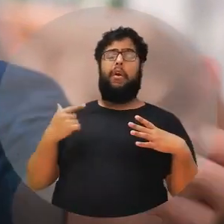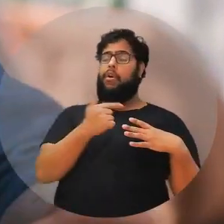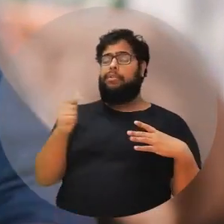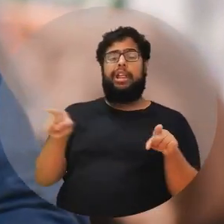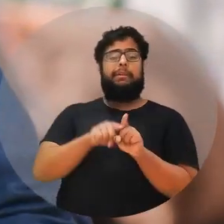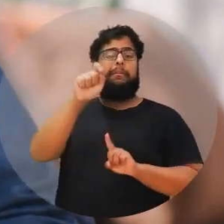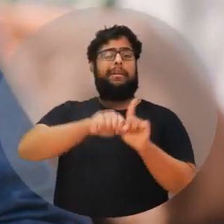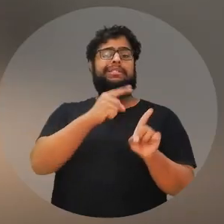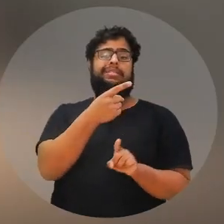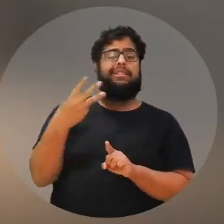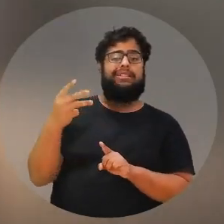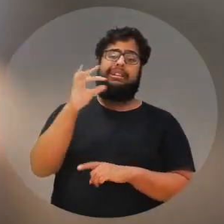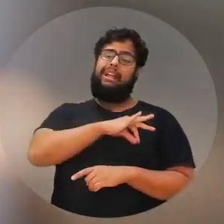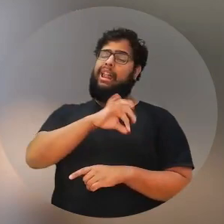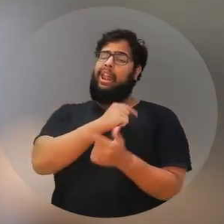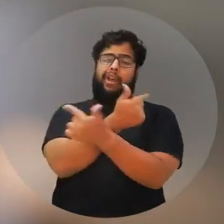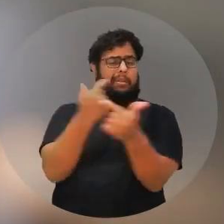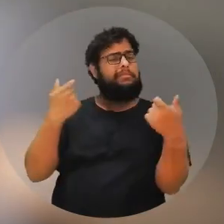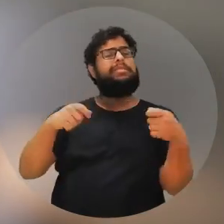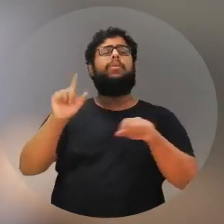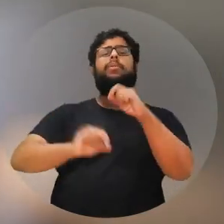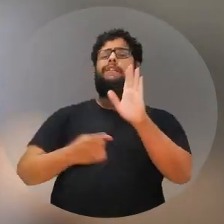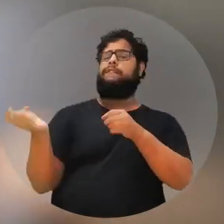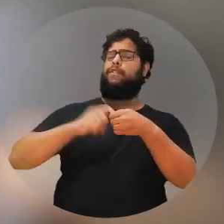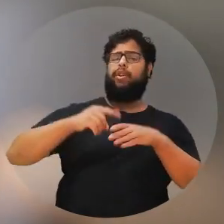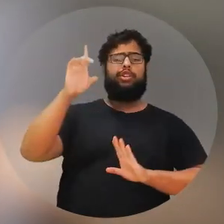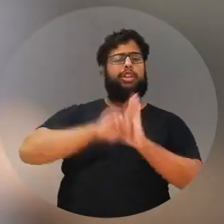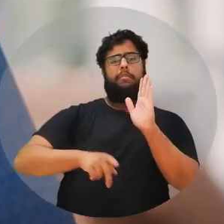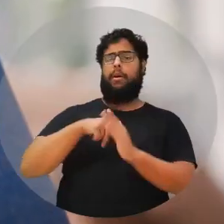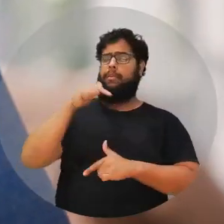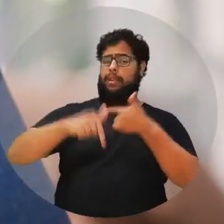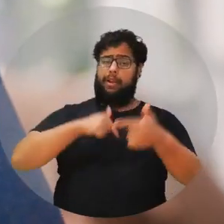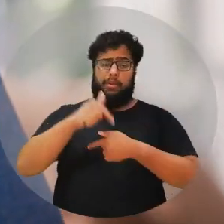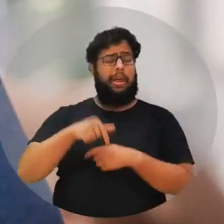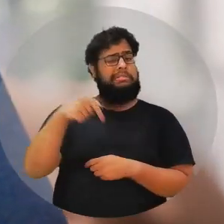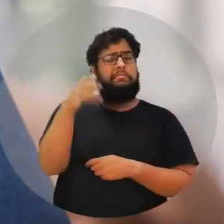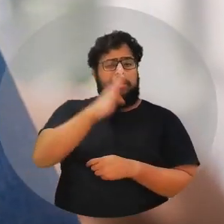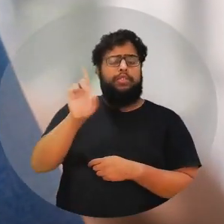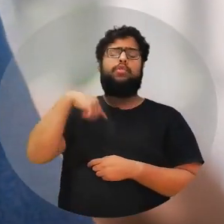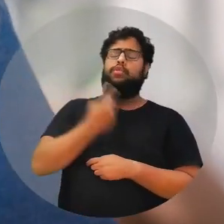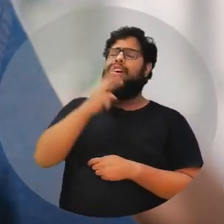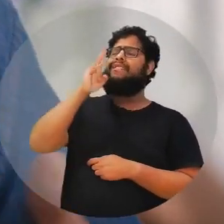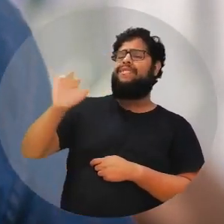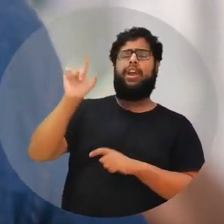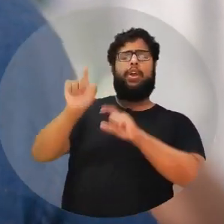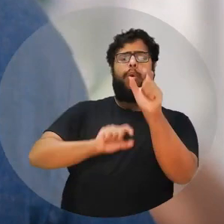você não tem 13º. Então é preciso restabelecer os direitos dos trabalhadores. E aqui no Brasil a gente vai